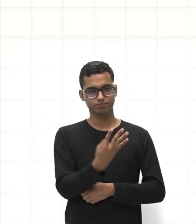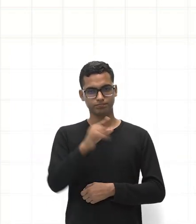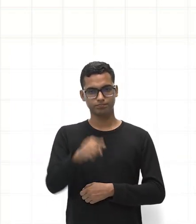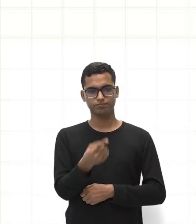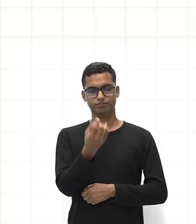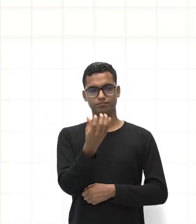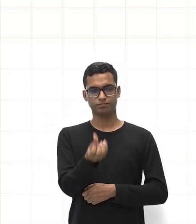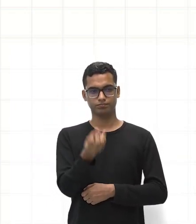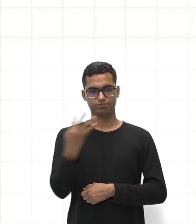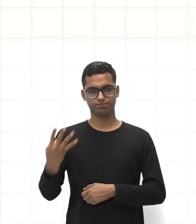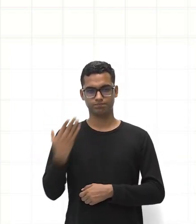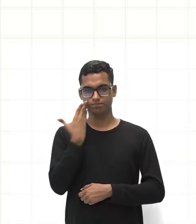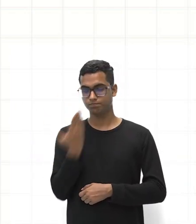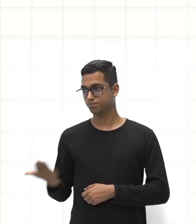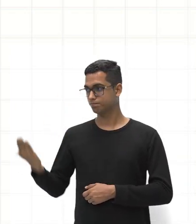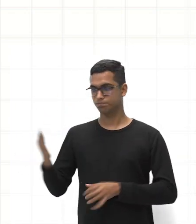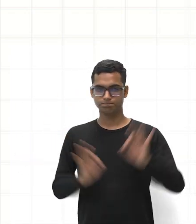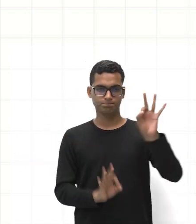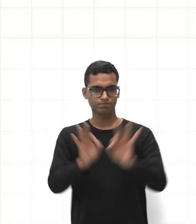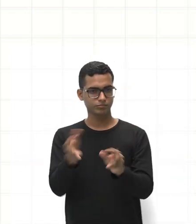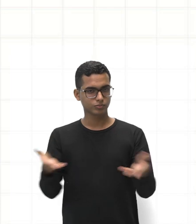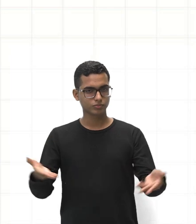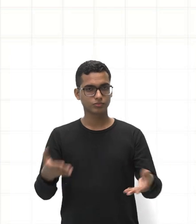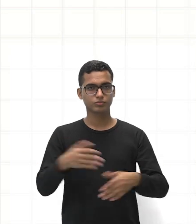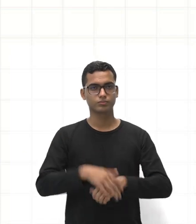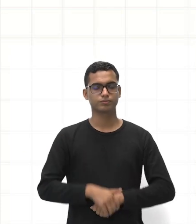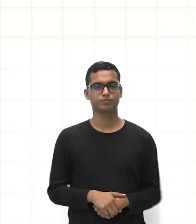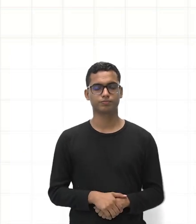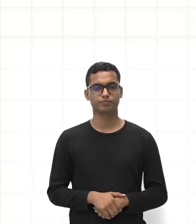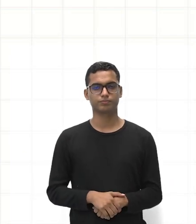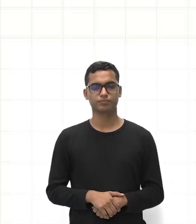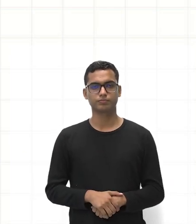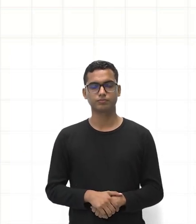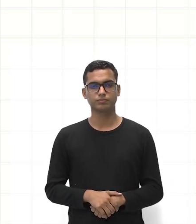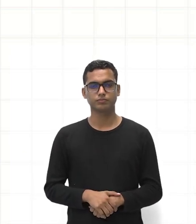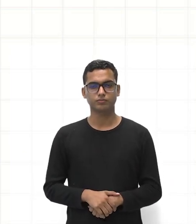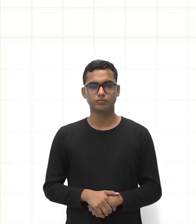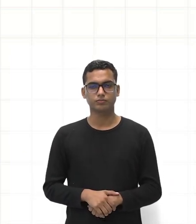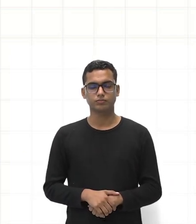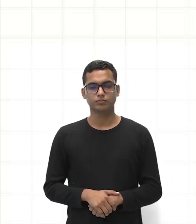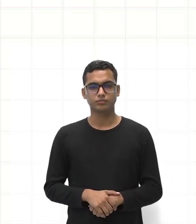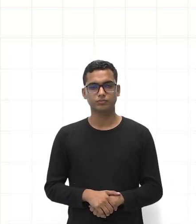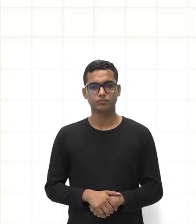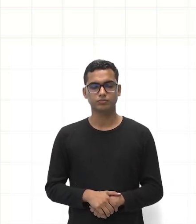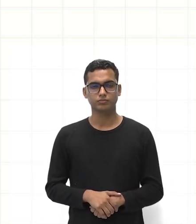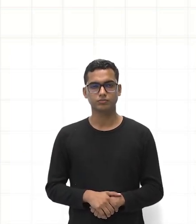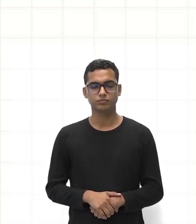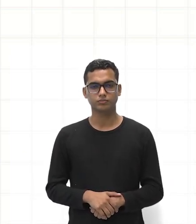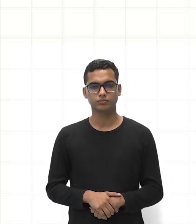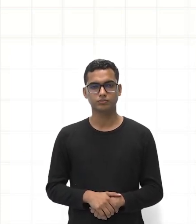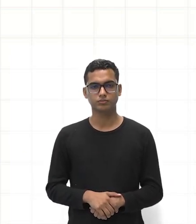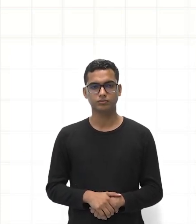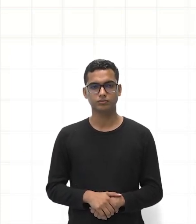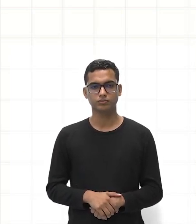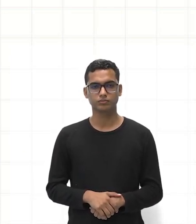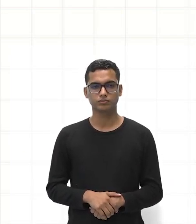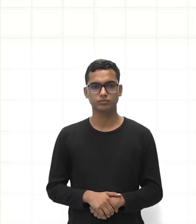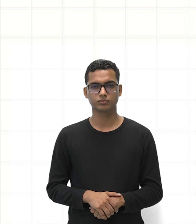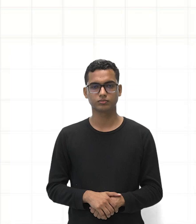4,64. Só vai dividir a luz bem aqui no meio, para não misturar os cálculos, tá bom? Dividiu aqui.